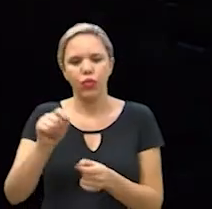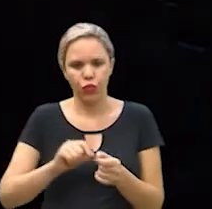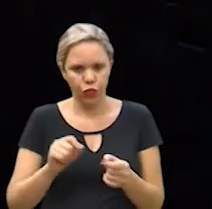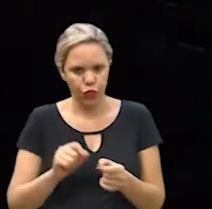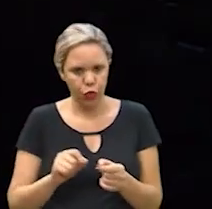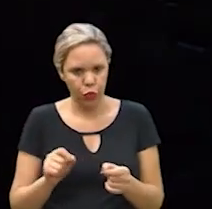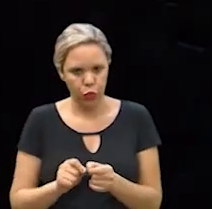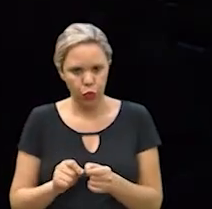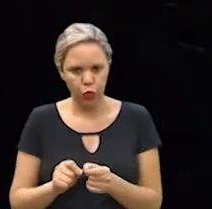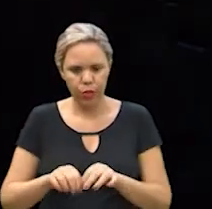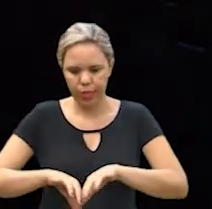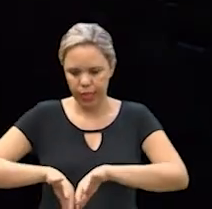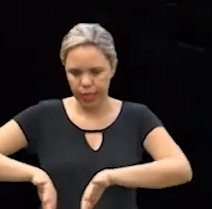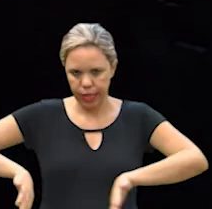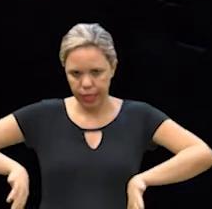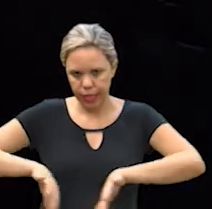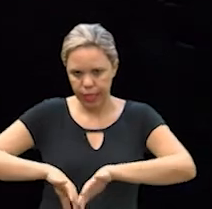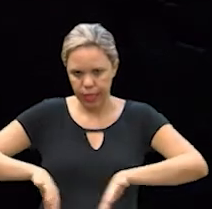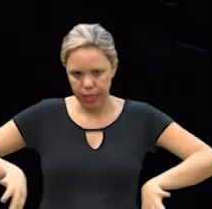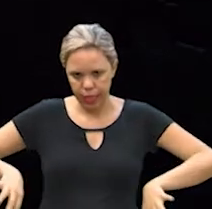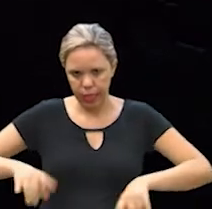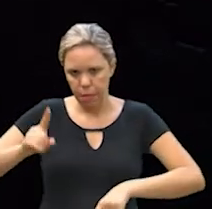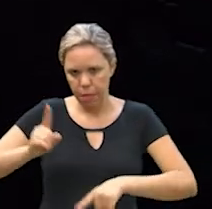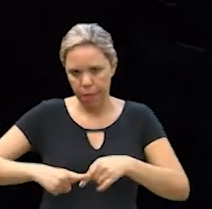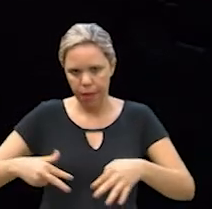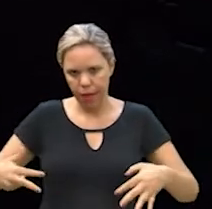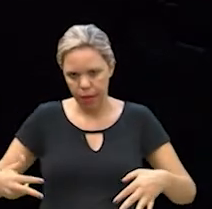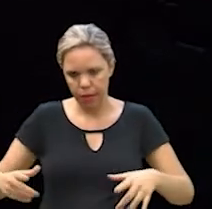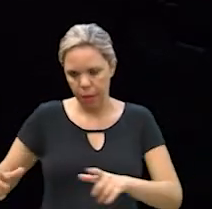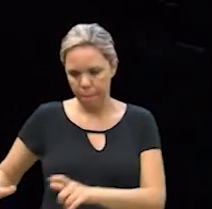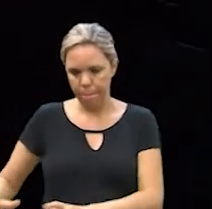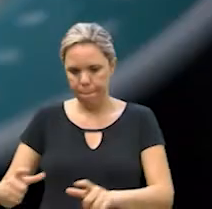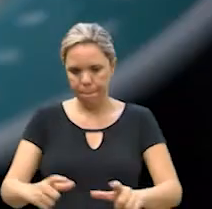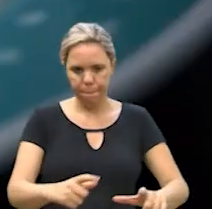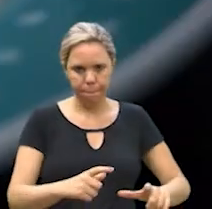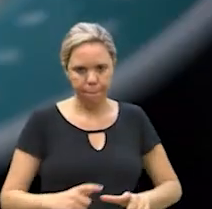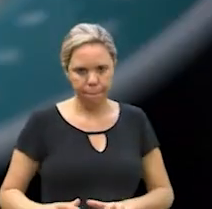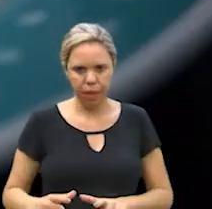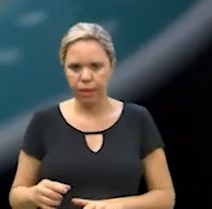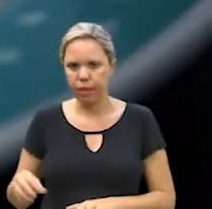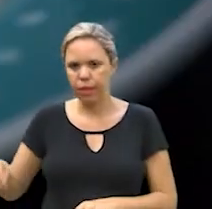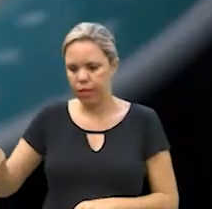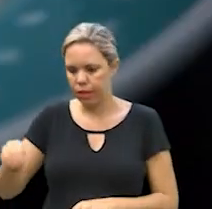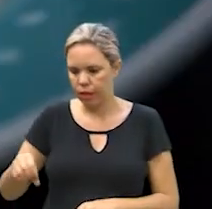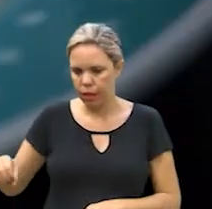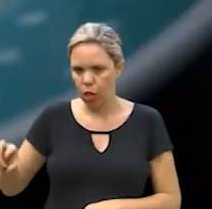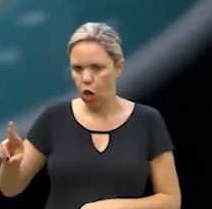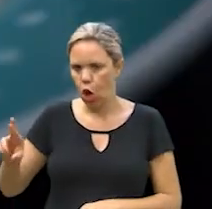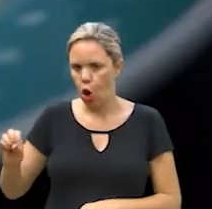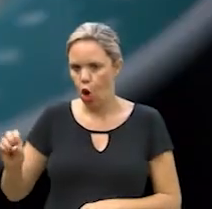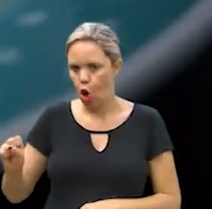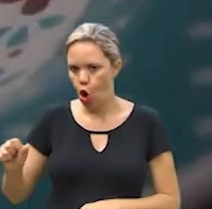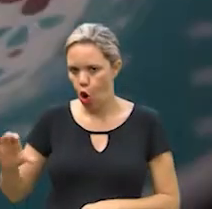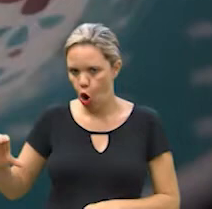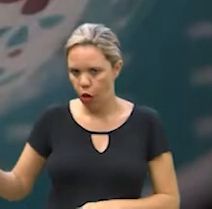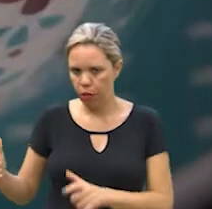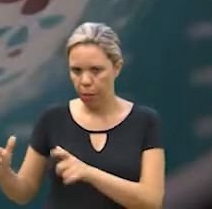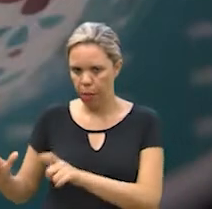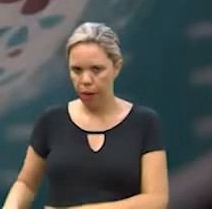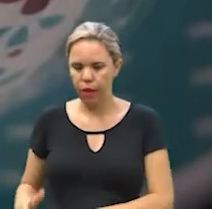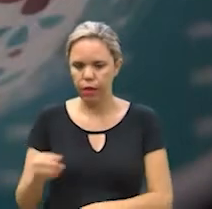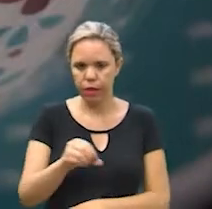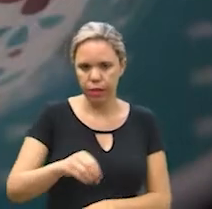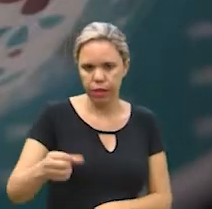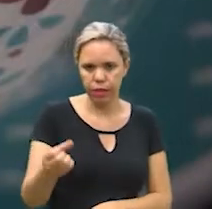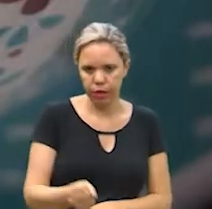vai ter que fazer é separar os seus ingredientes nos pratos. Então coloque a farinha de rosca num prato, a